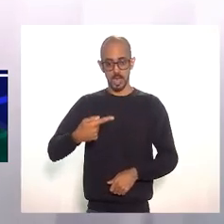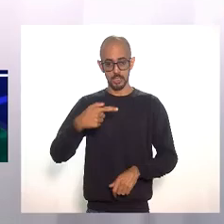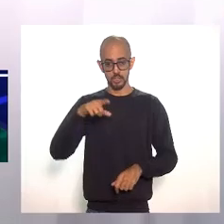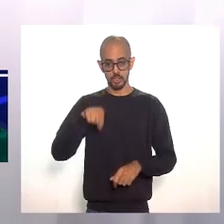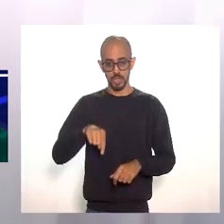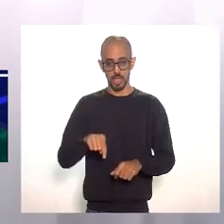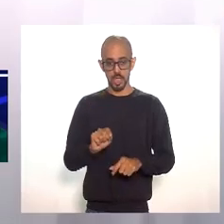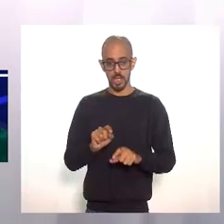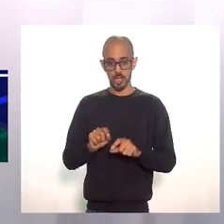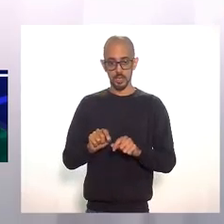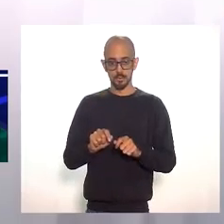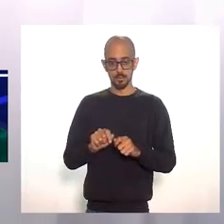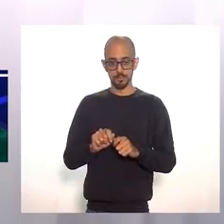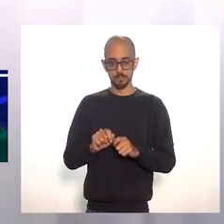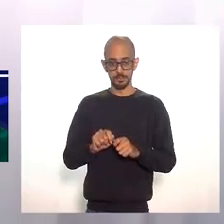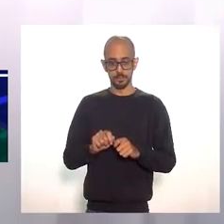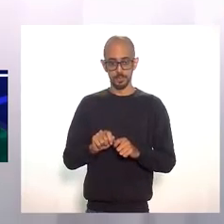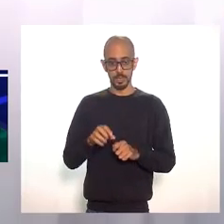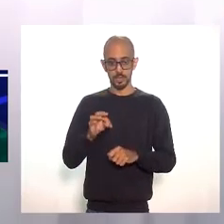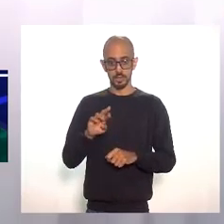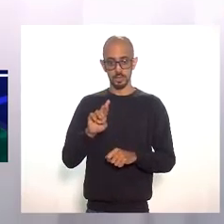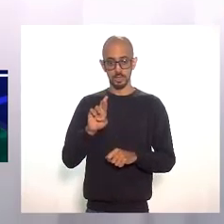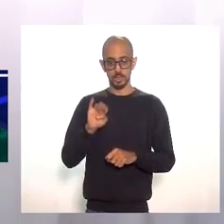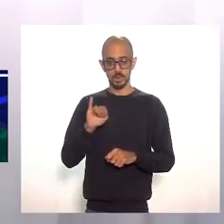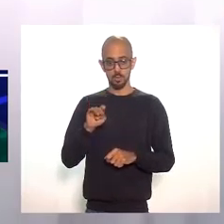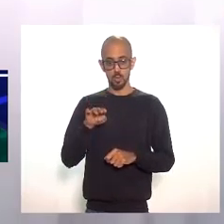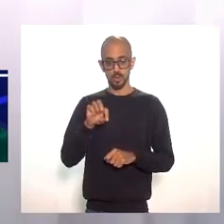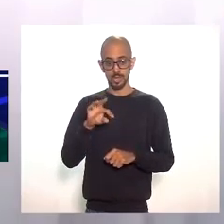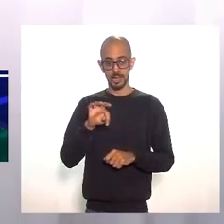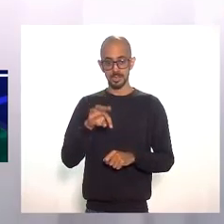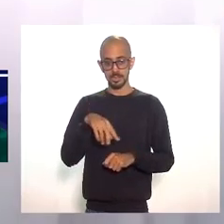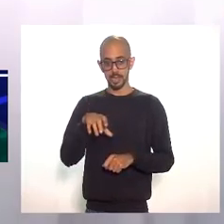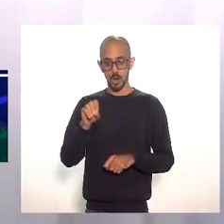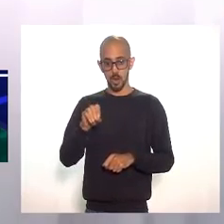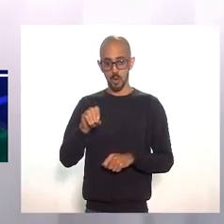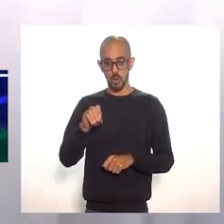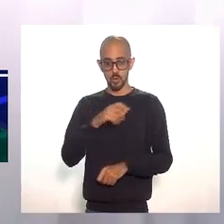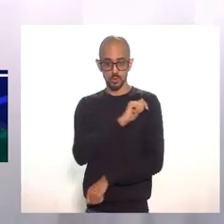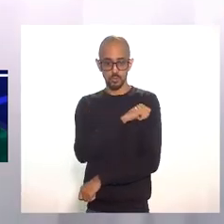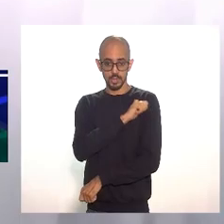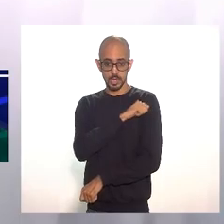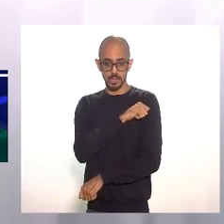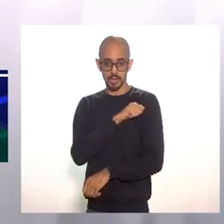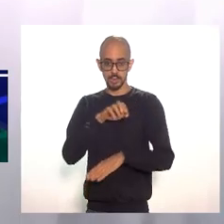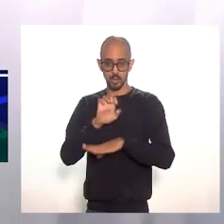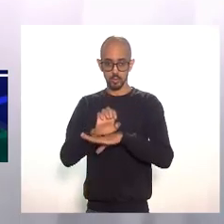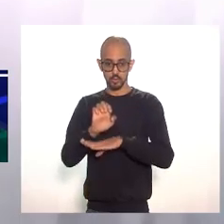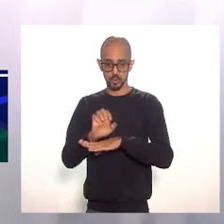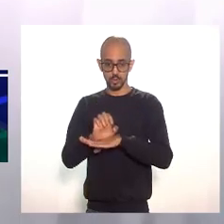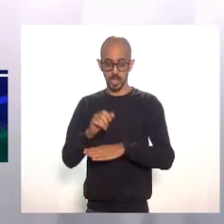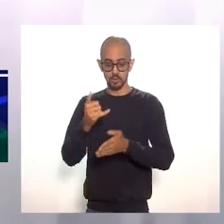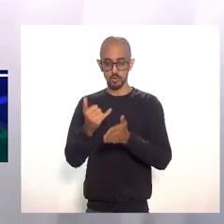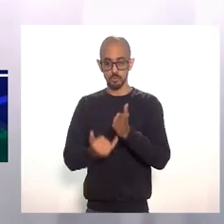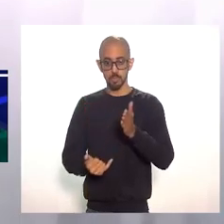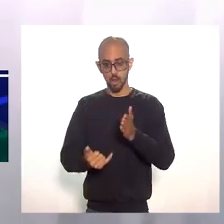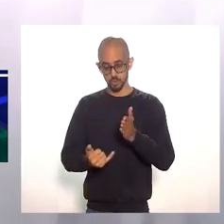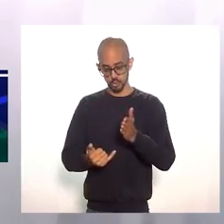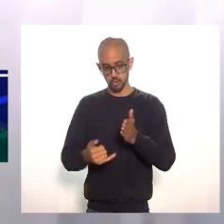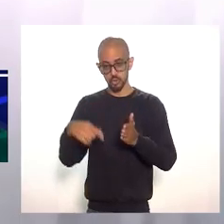Pela tributação, controle de arrecadação estadual, de fiscalização dos tributos estaduais, e aí, Vossa